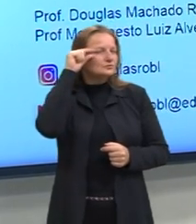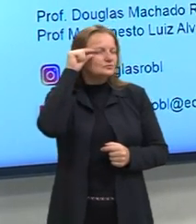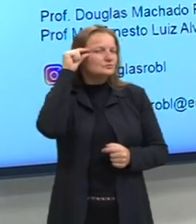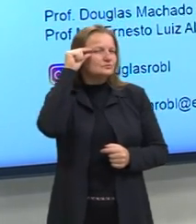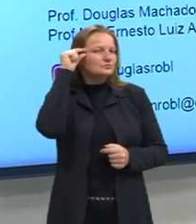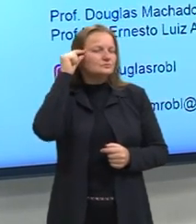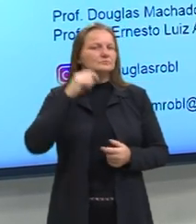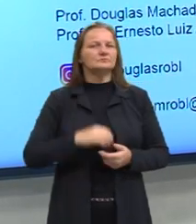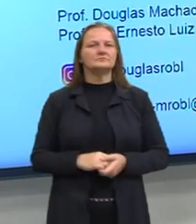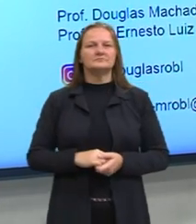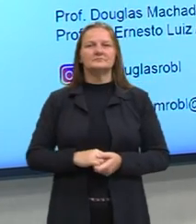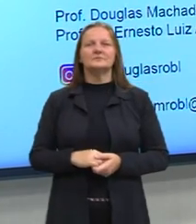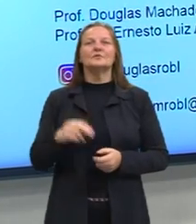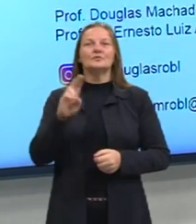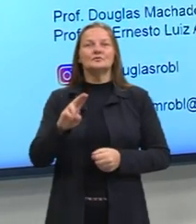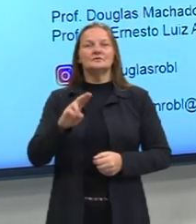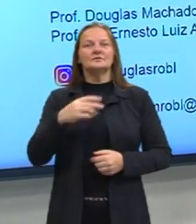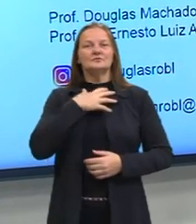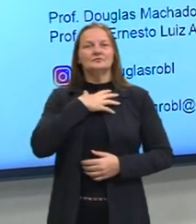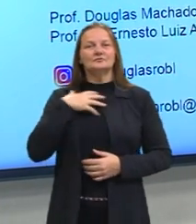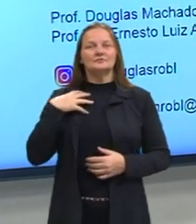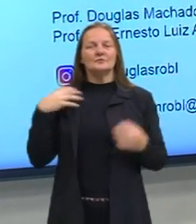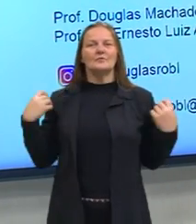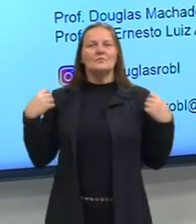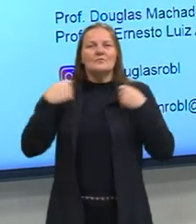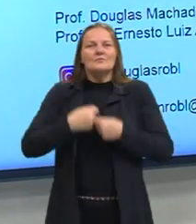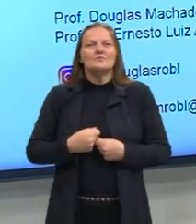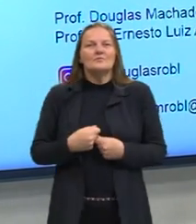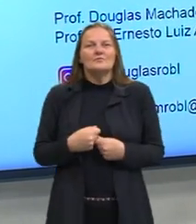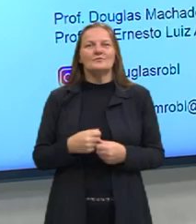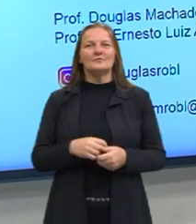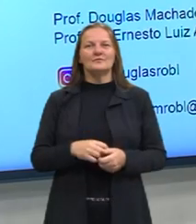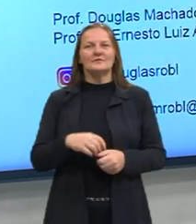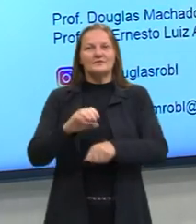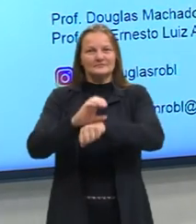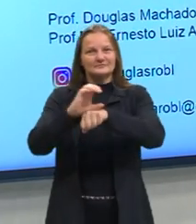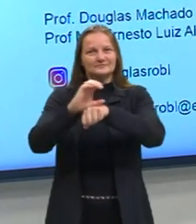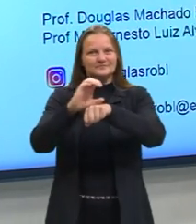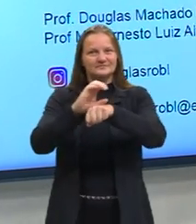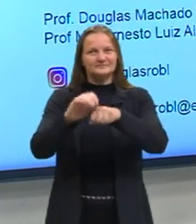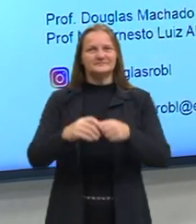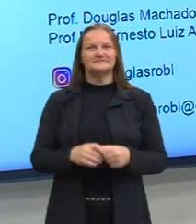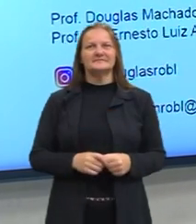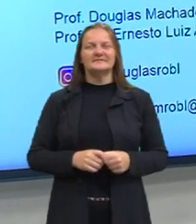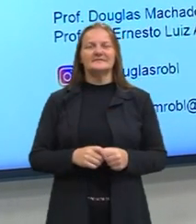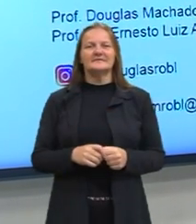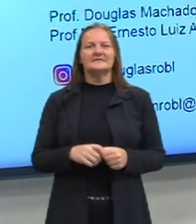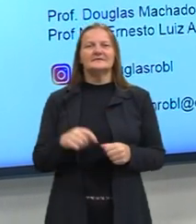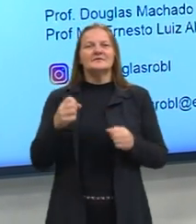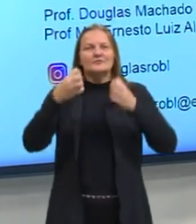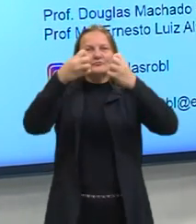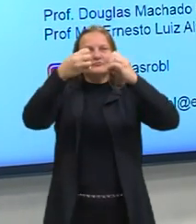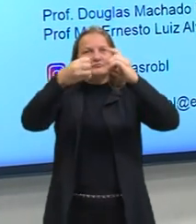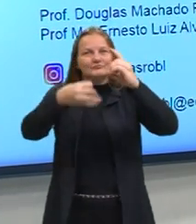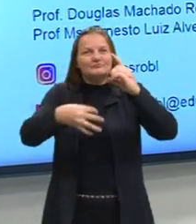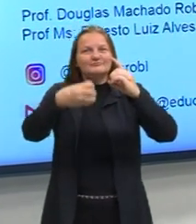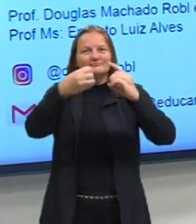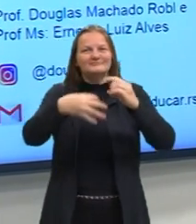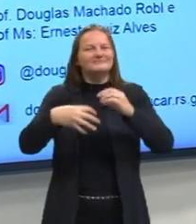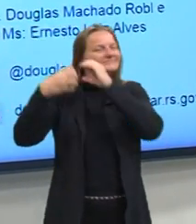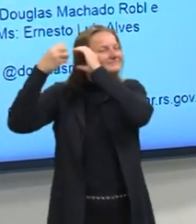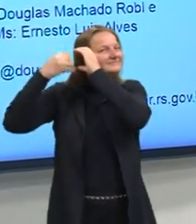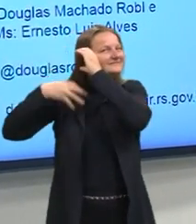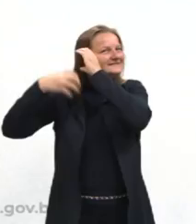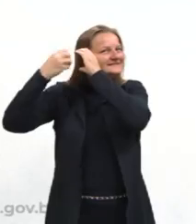o óculos aí de hastes largas também estou usando um casaco casaco cinza tá agora então esse que te descrevi aí sou eu